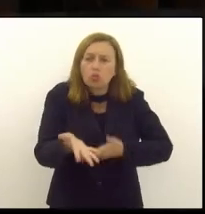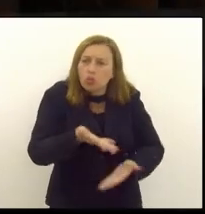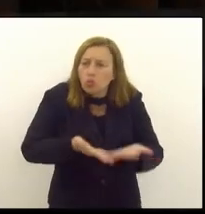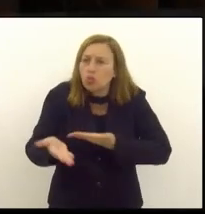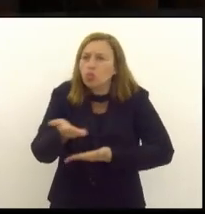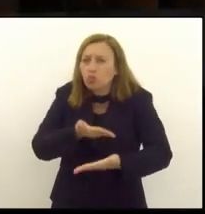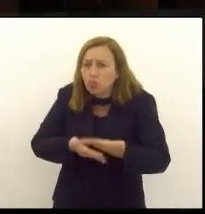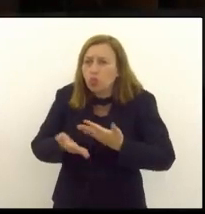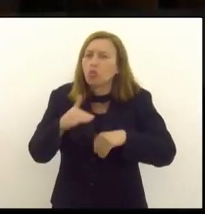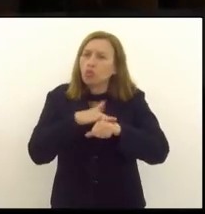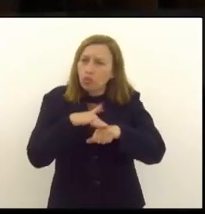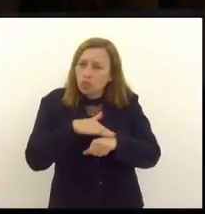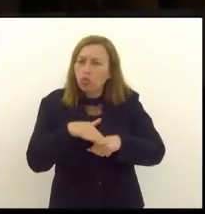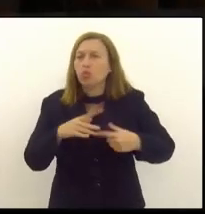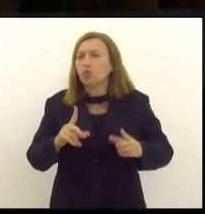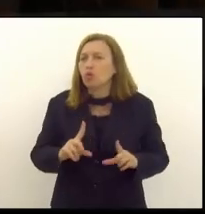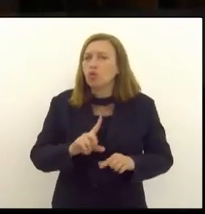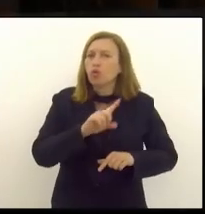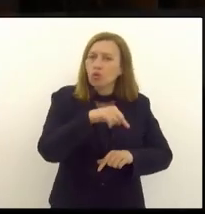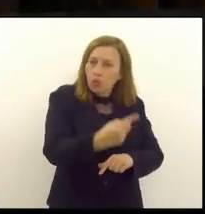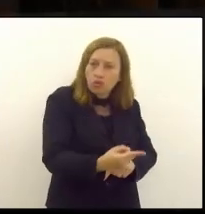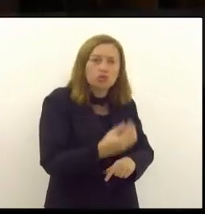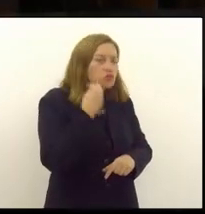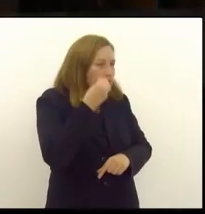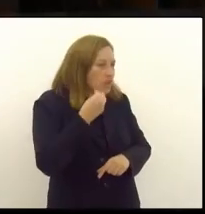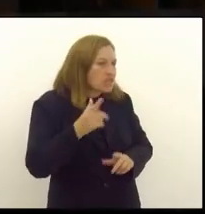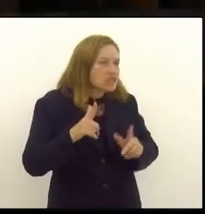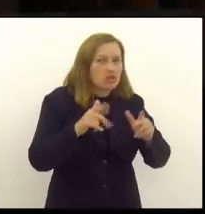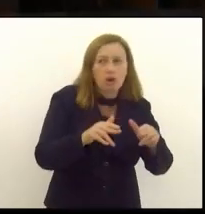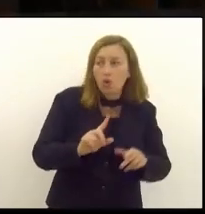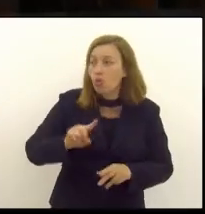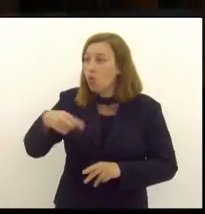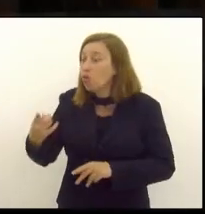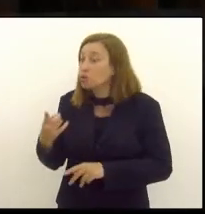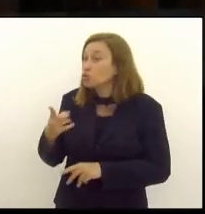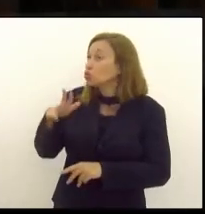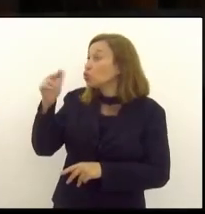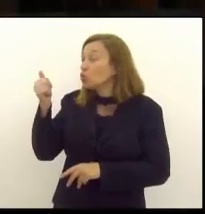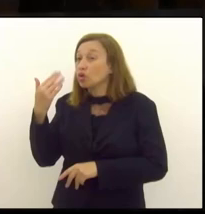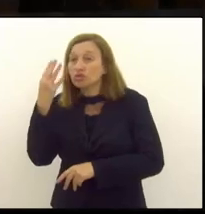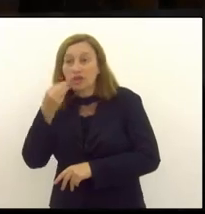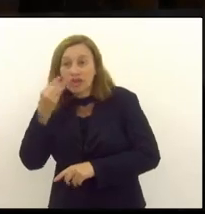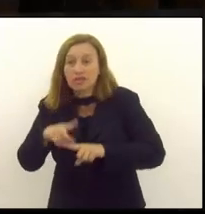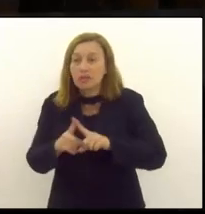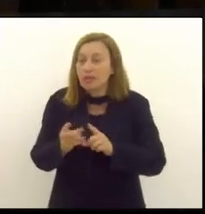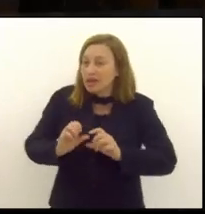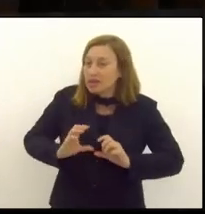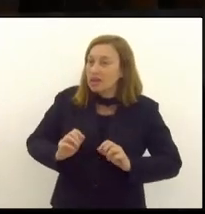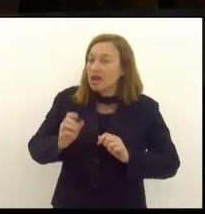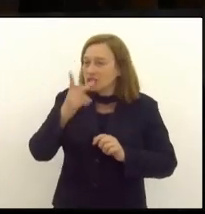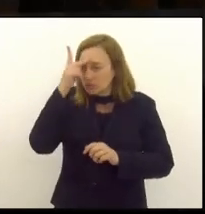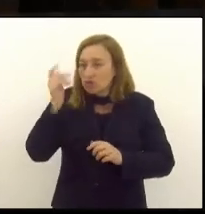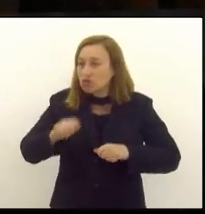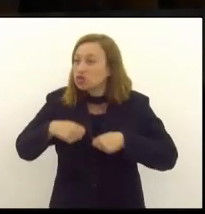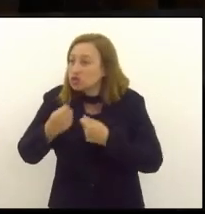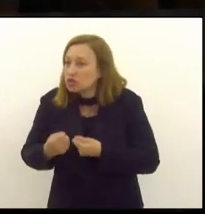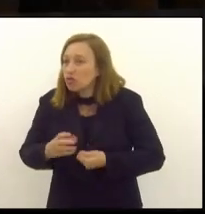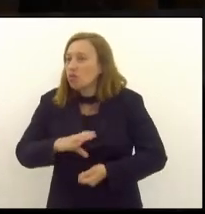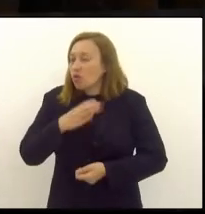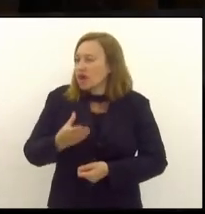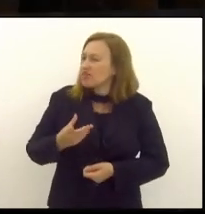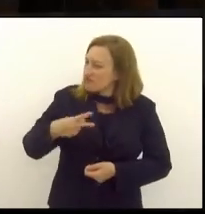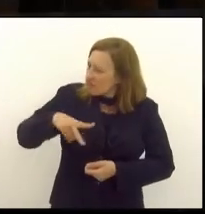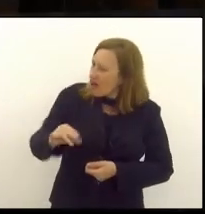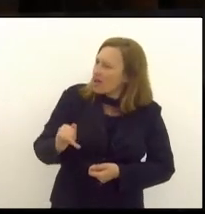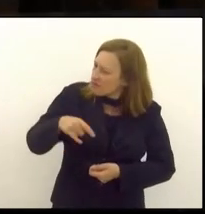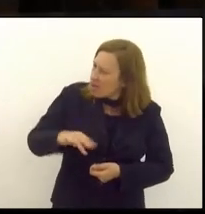outro já teve uma atuação similar, o outro não, nunca teve atuação similar, mas todo mundo te dá coragem de dizer, olha,